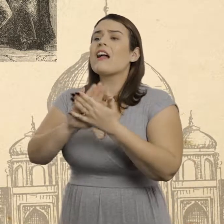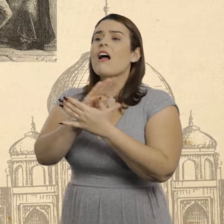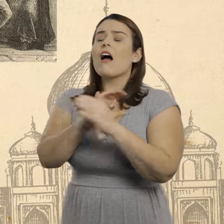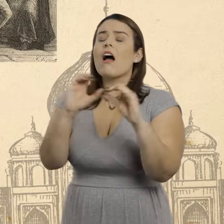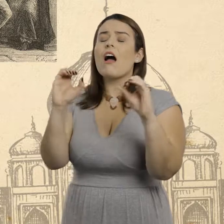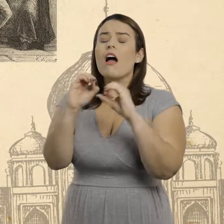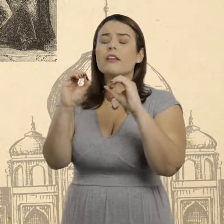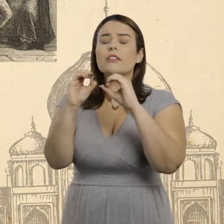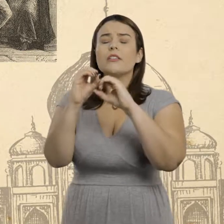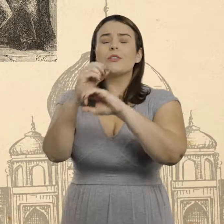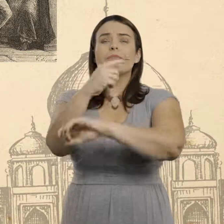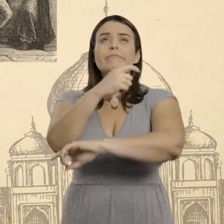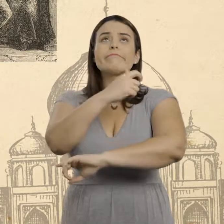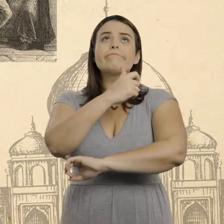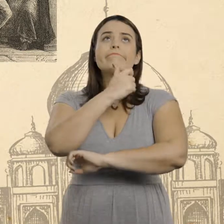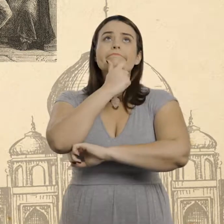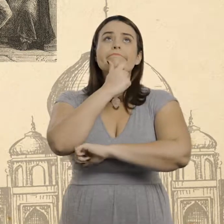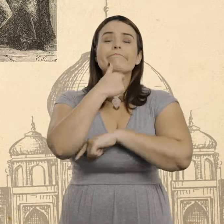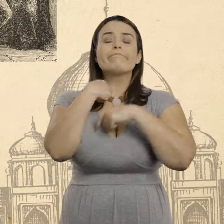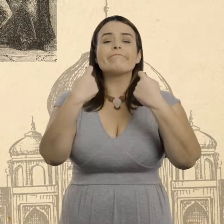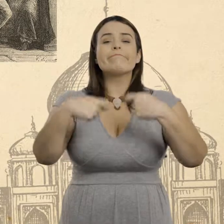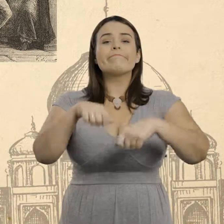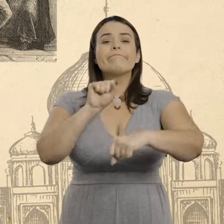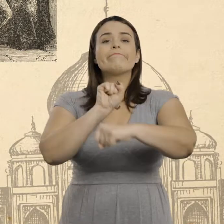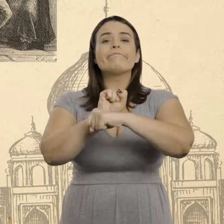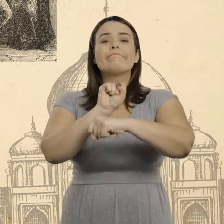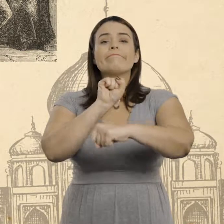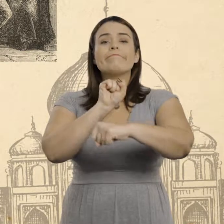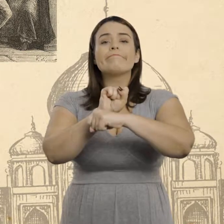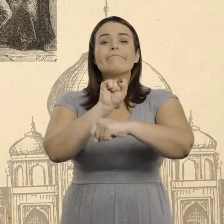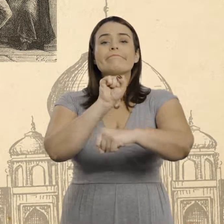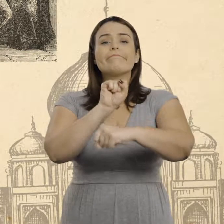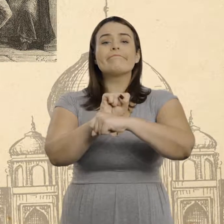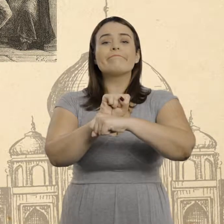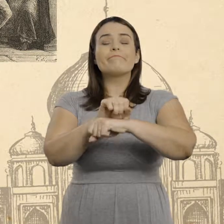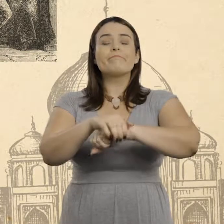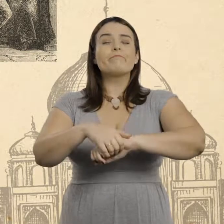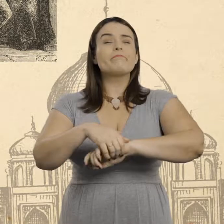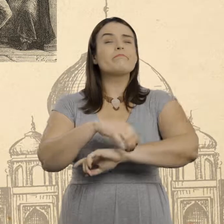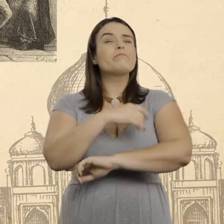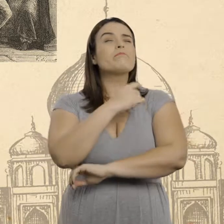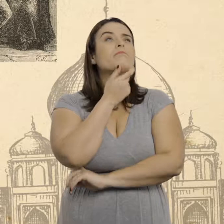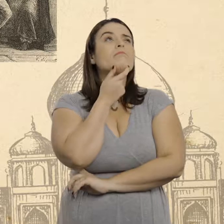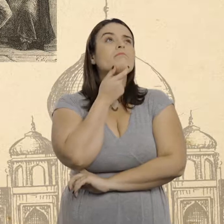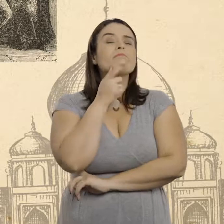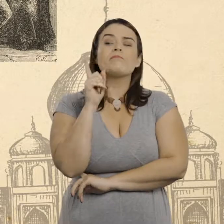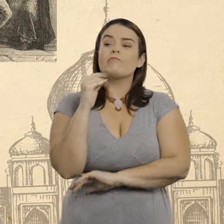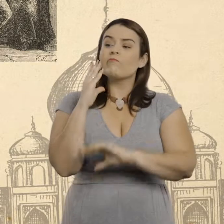Ele percebeu que a única coisa que podia fazer era esperar. O detetive